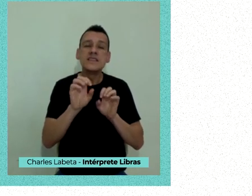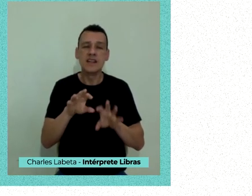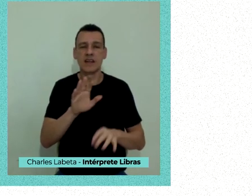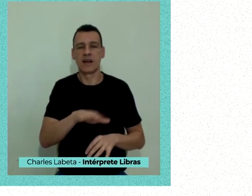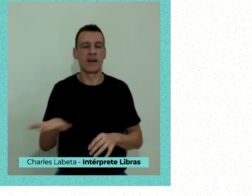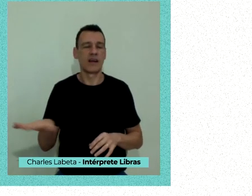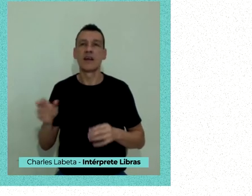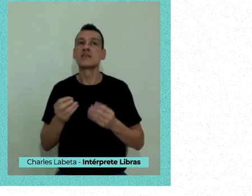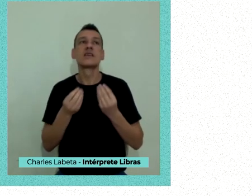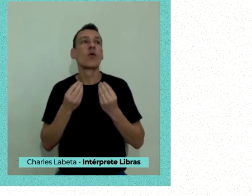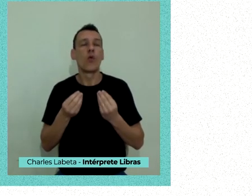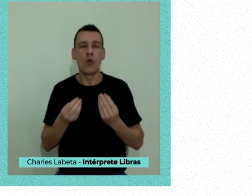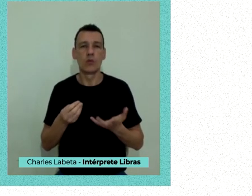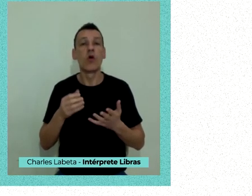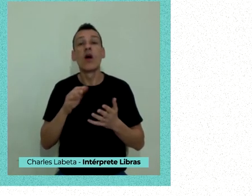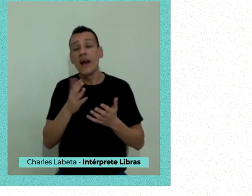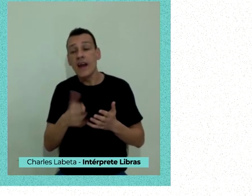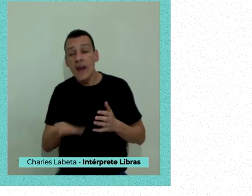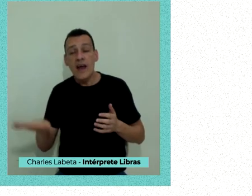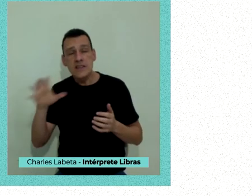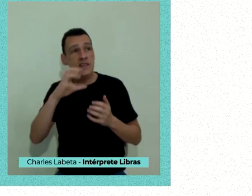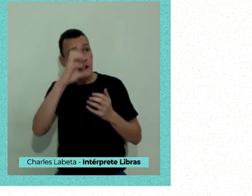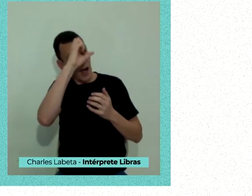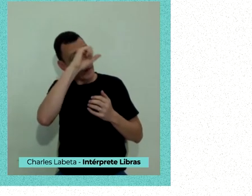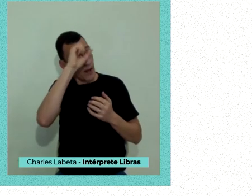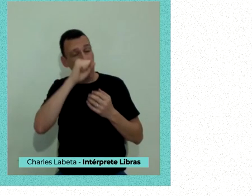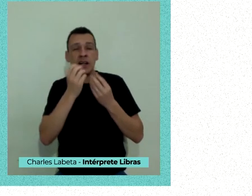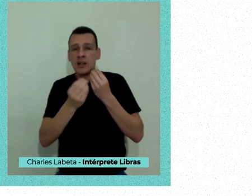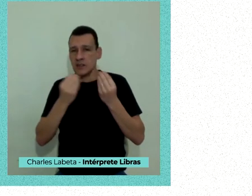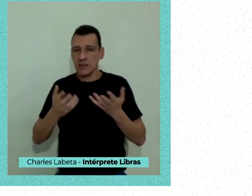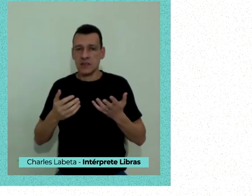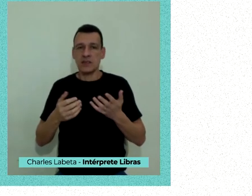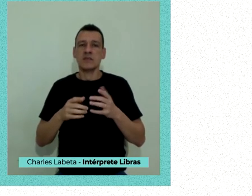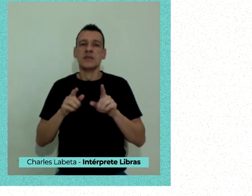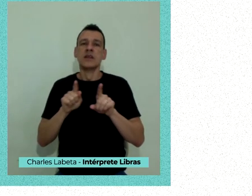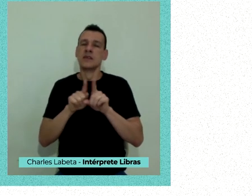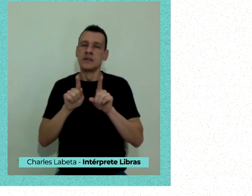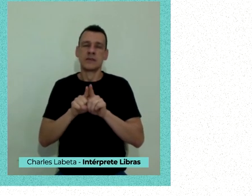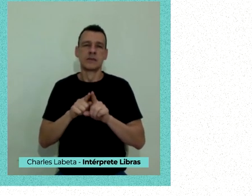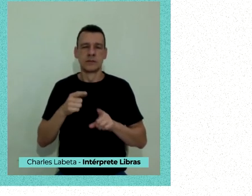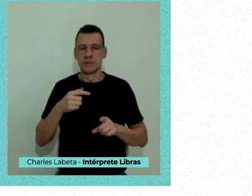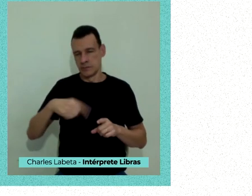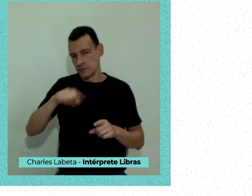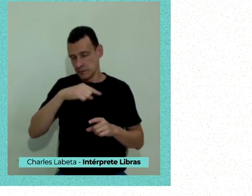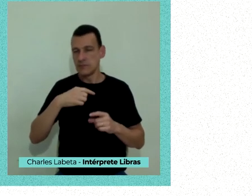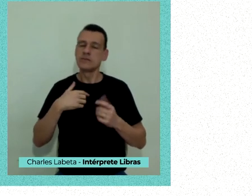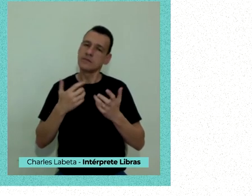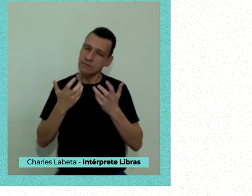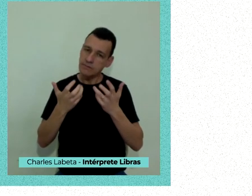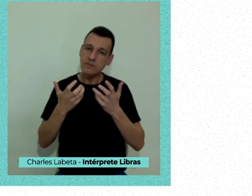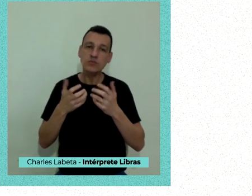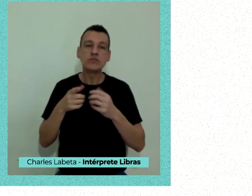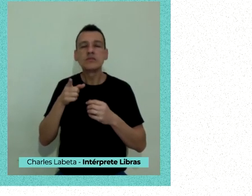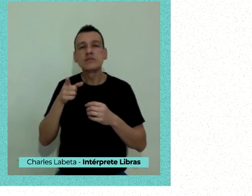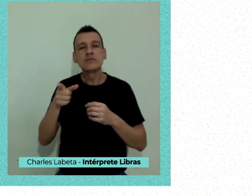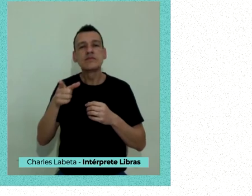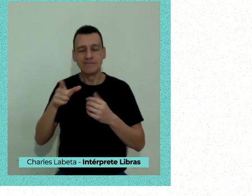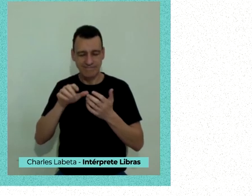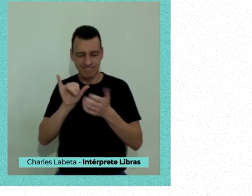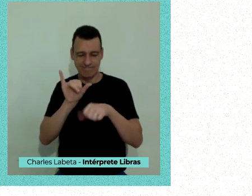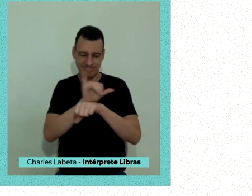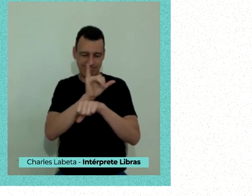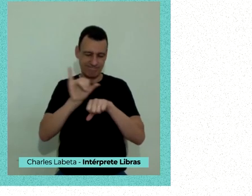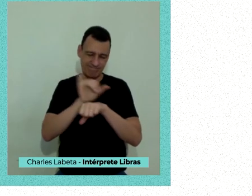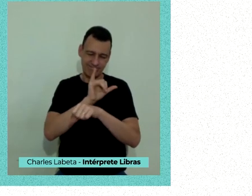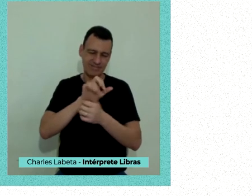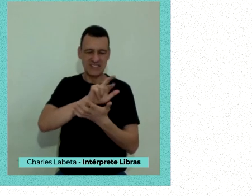o aprendizado e acredita na importância do desejo do engajamento de aprender, nas múltiplas formas que precisamos